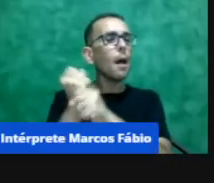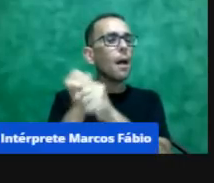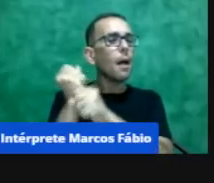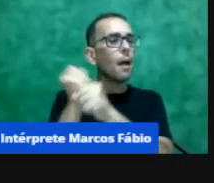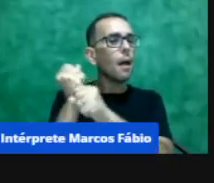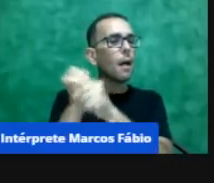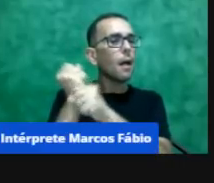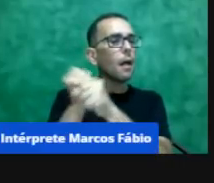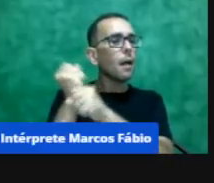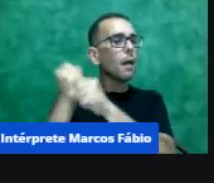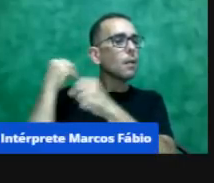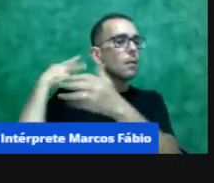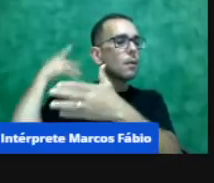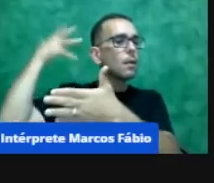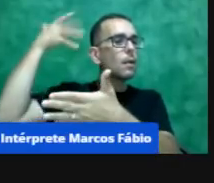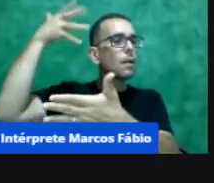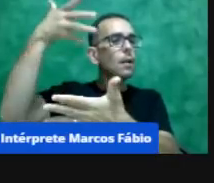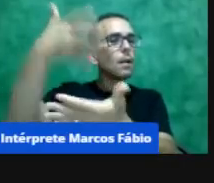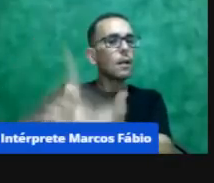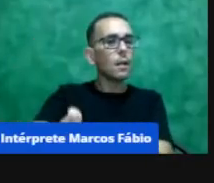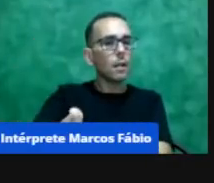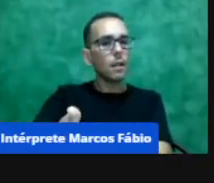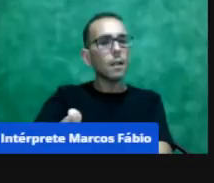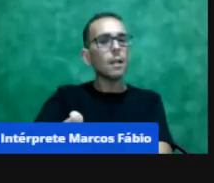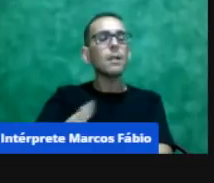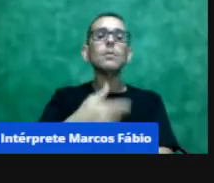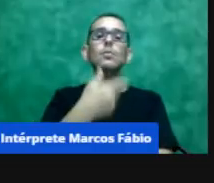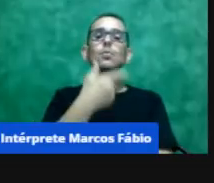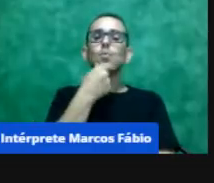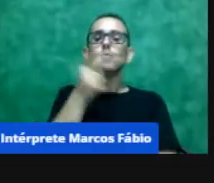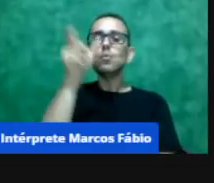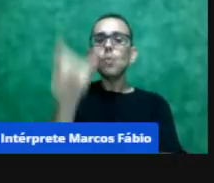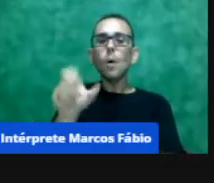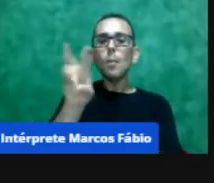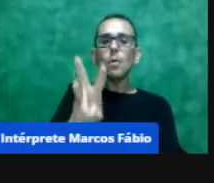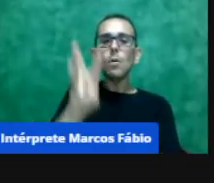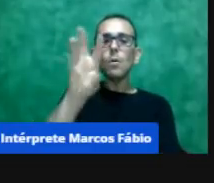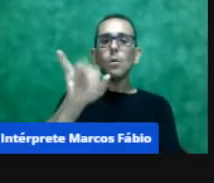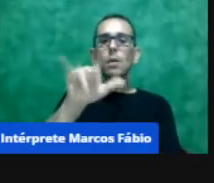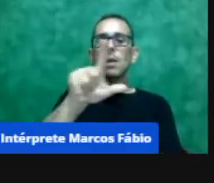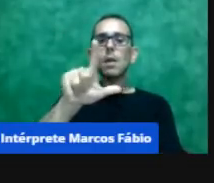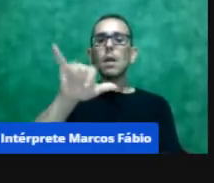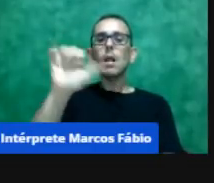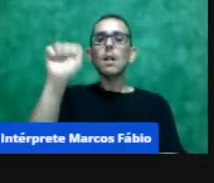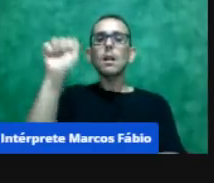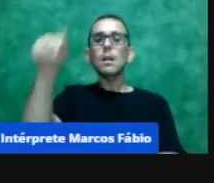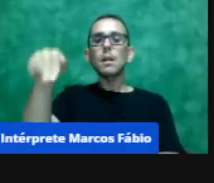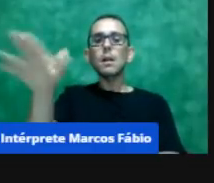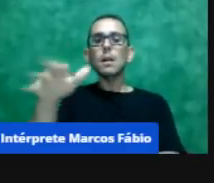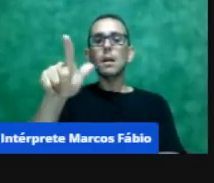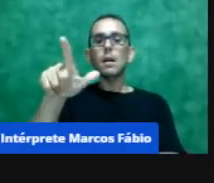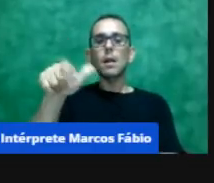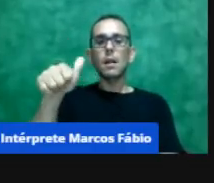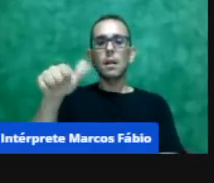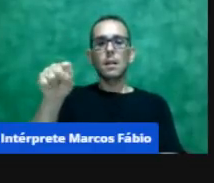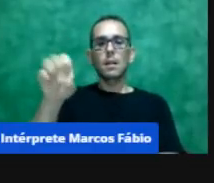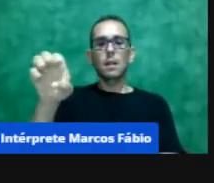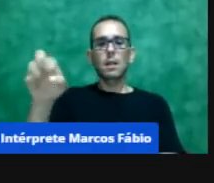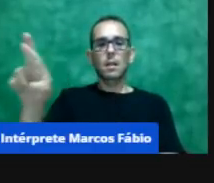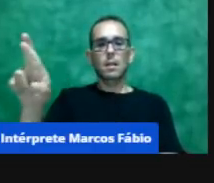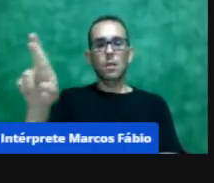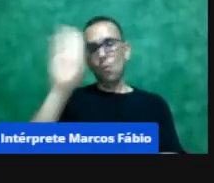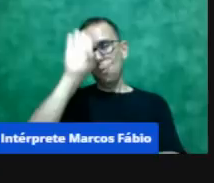um dos precursores é o William Glasser. O objetivo é contribuir para que o